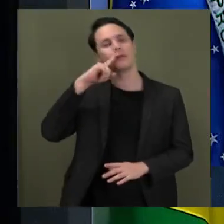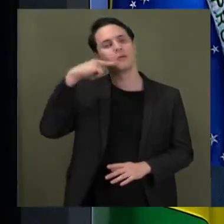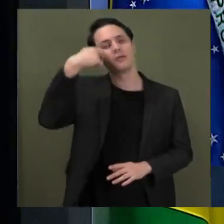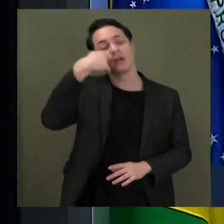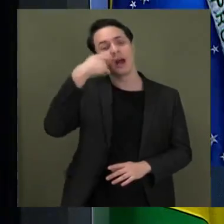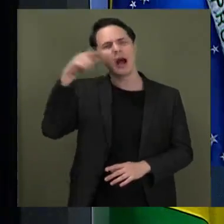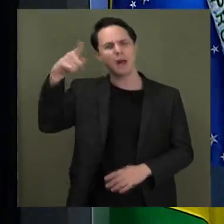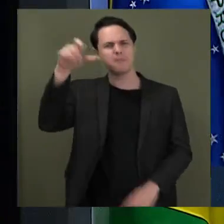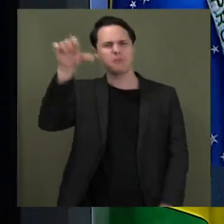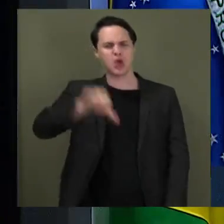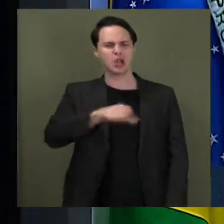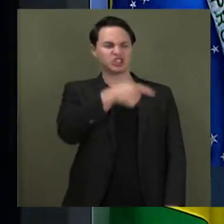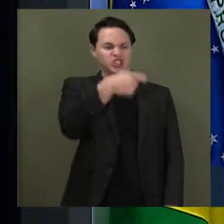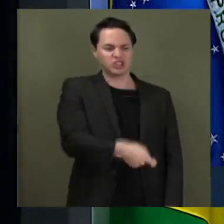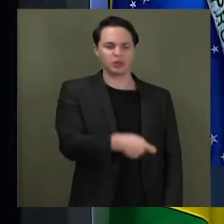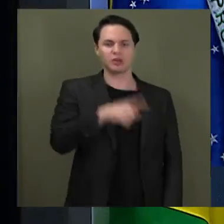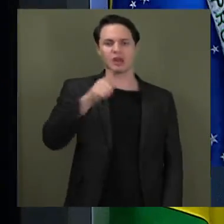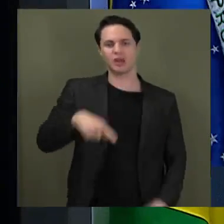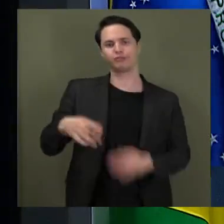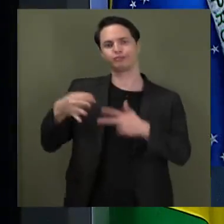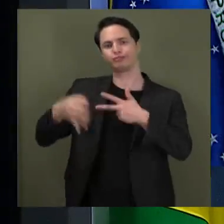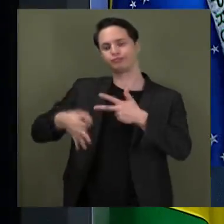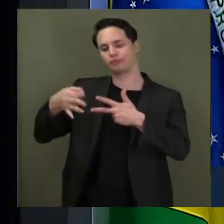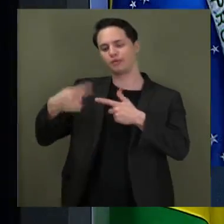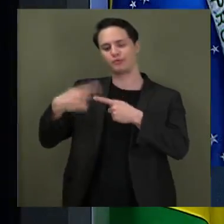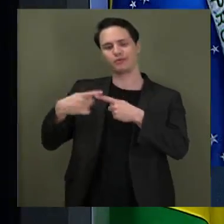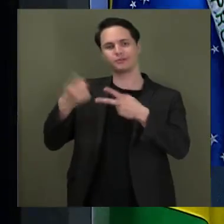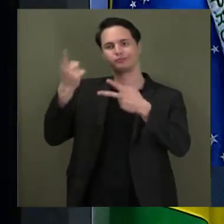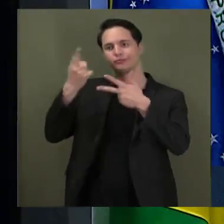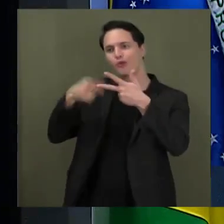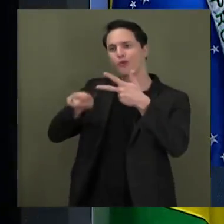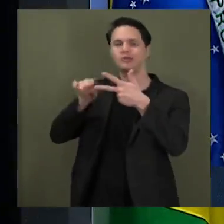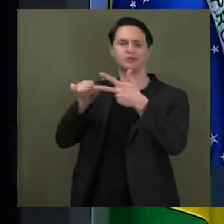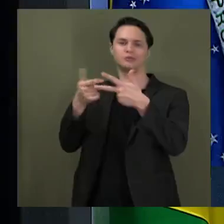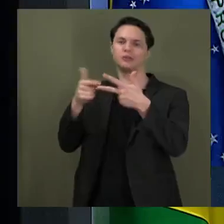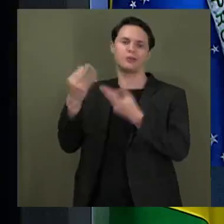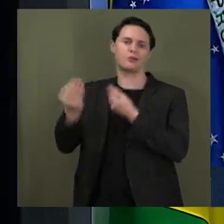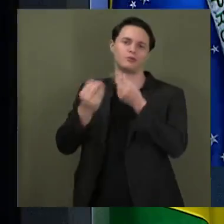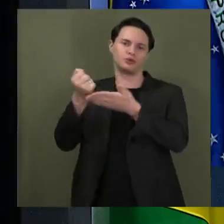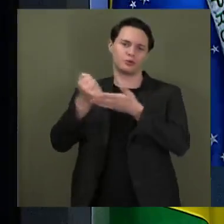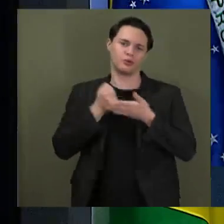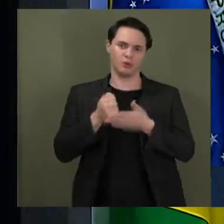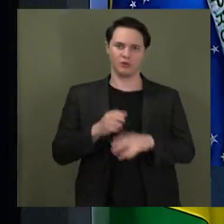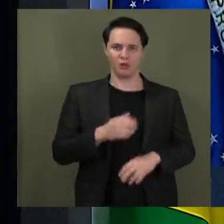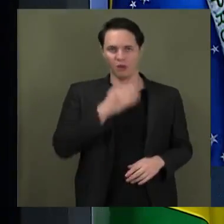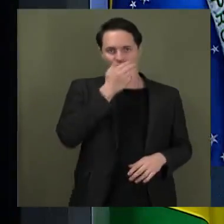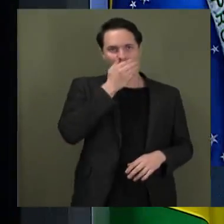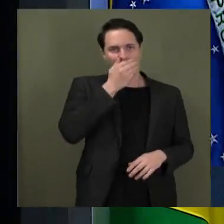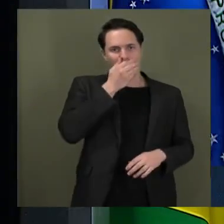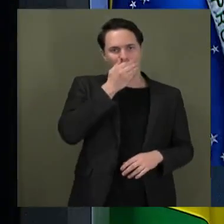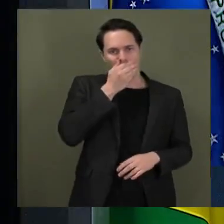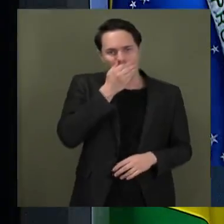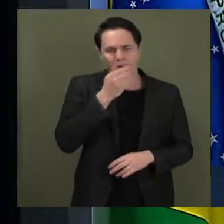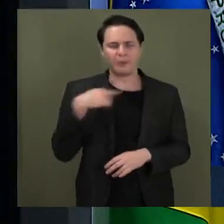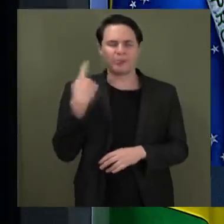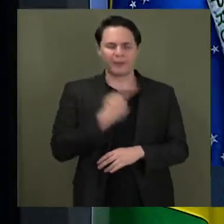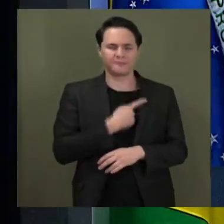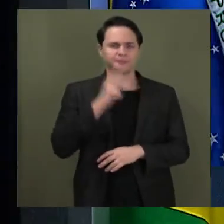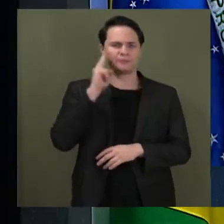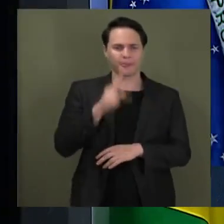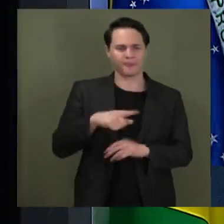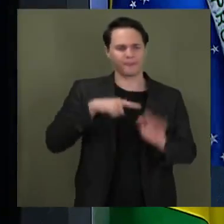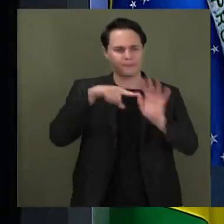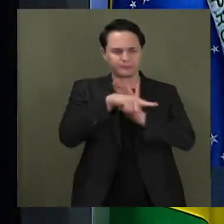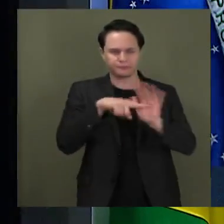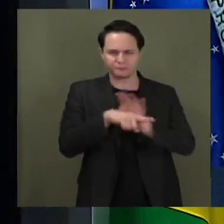do judiciário, porque contra ela não há quem recorrer. E é isso que a gente vê, inquéritos irregulares no